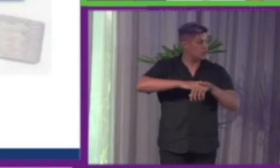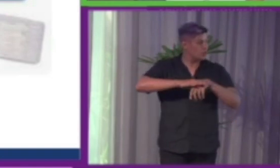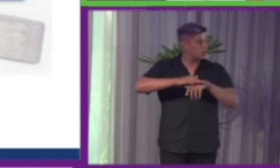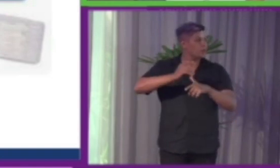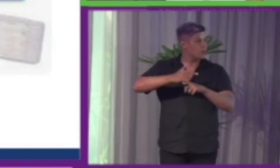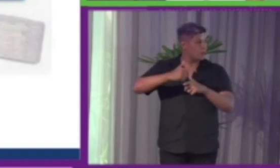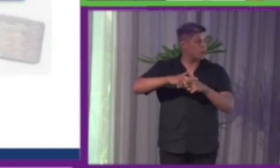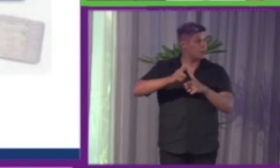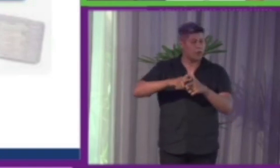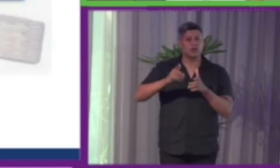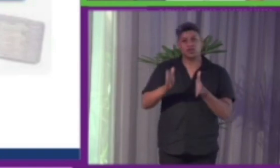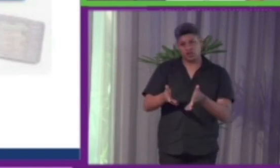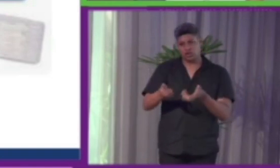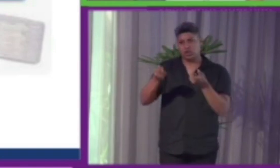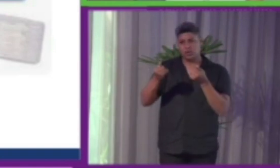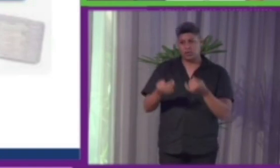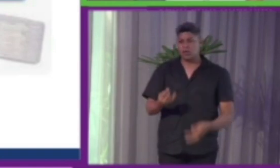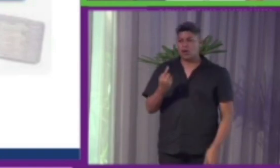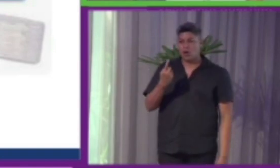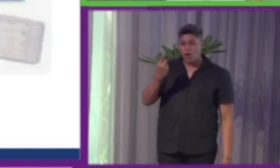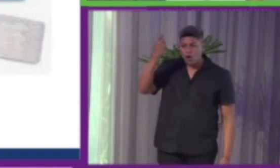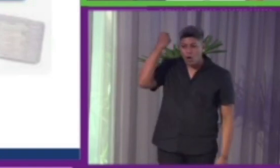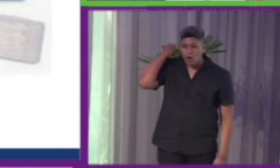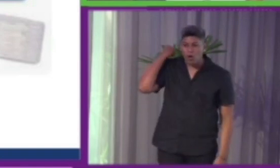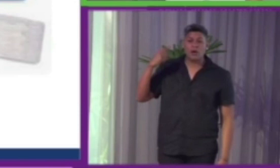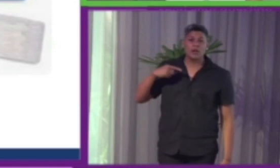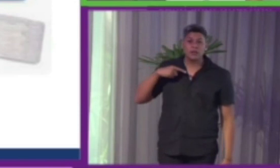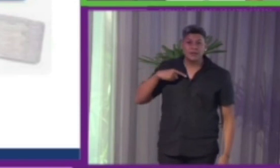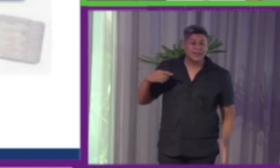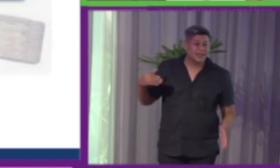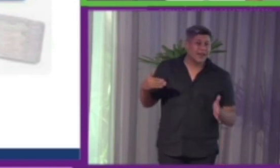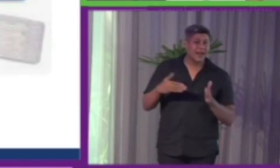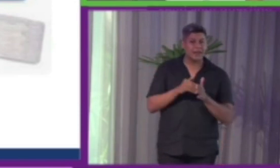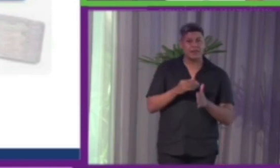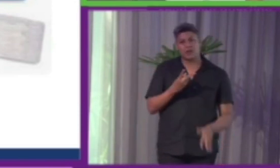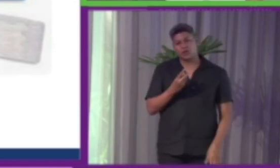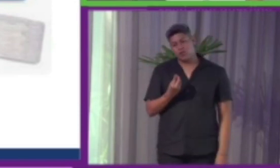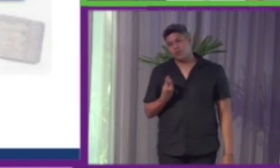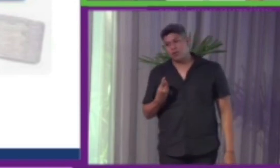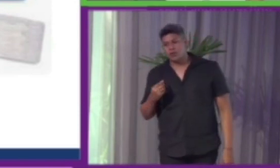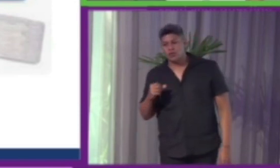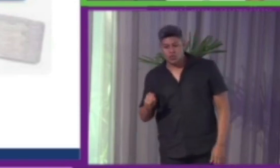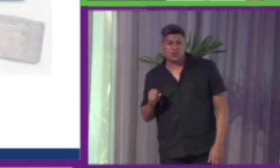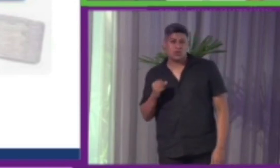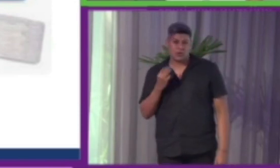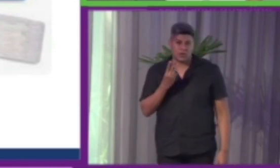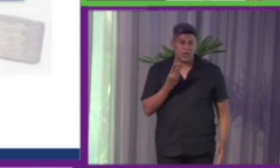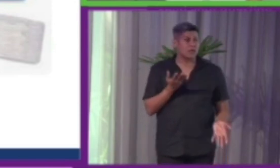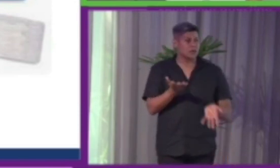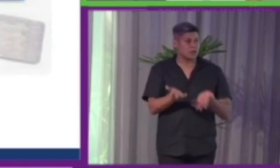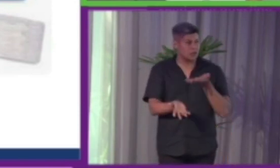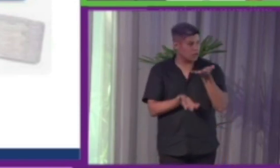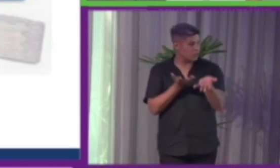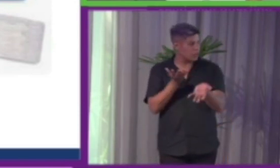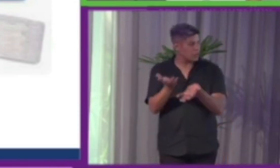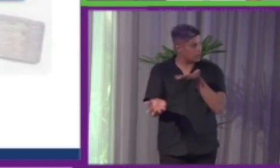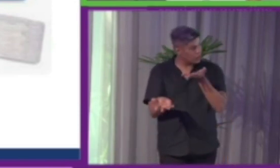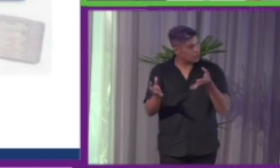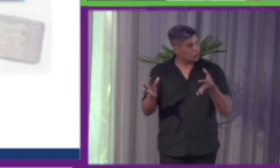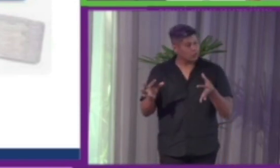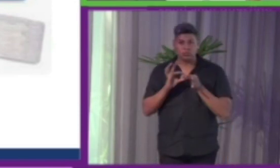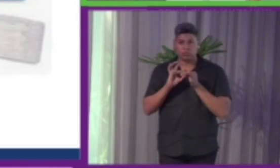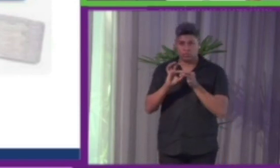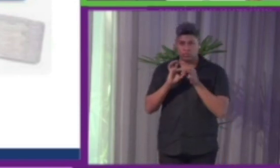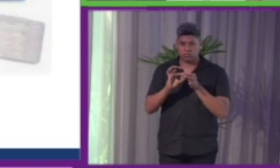comentou. Quando a gente olha para trás, a gente tinha aí até 2018 3 tratamentos que estavam incorporados